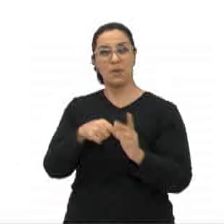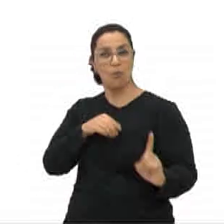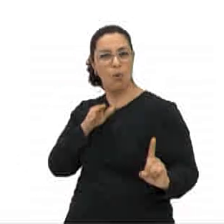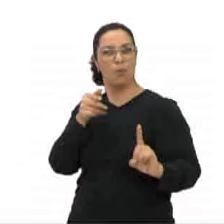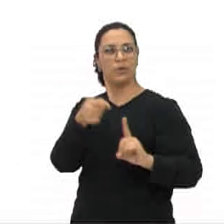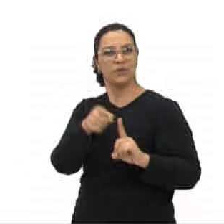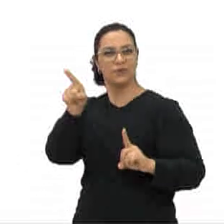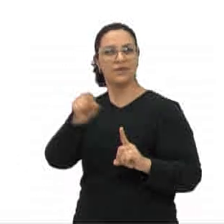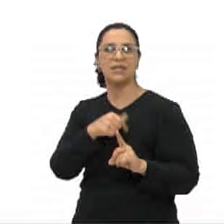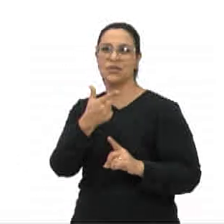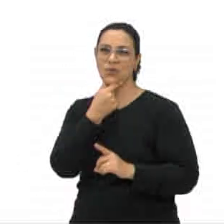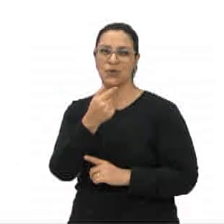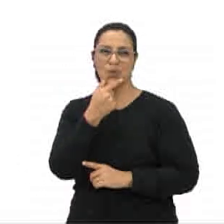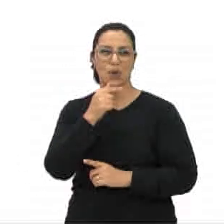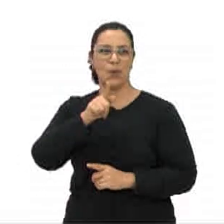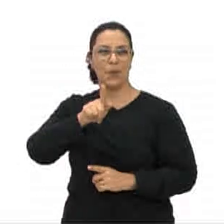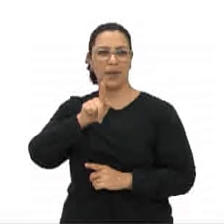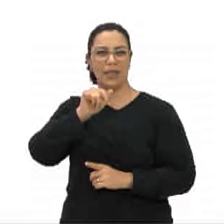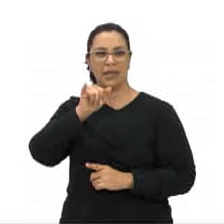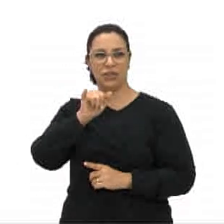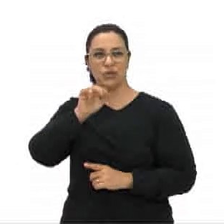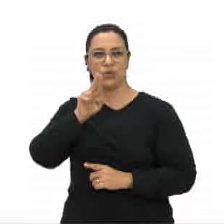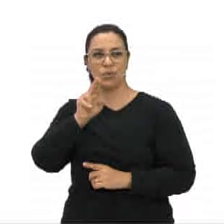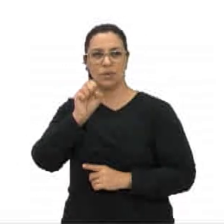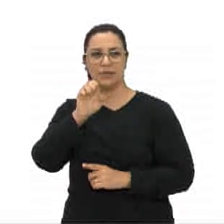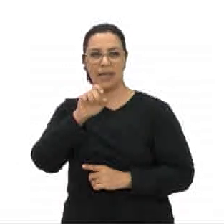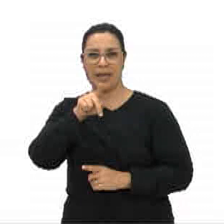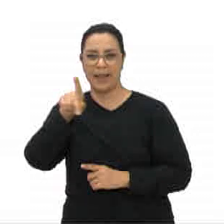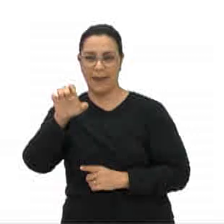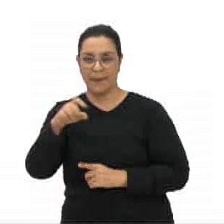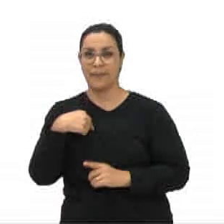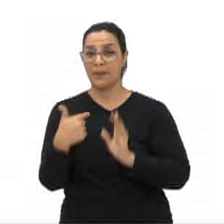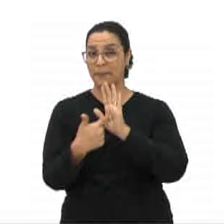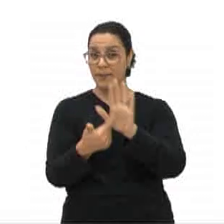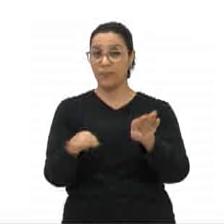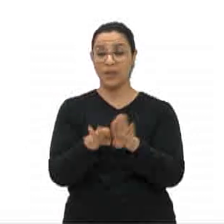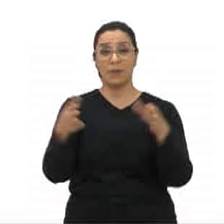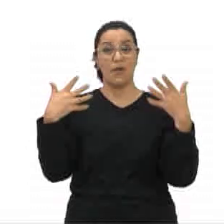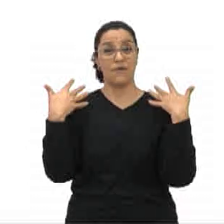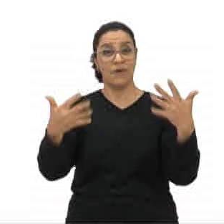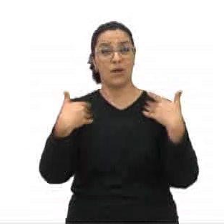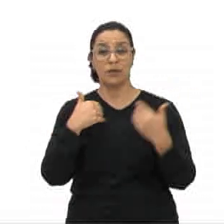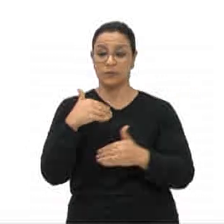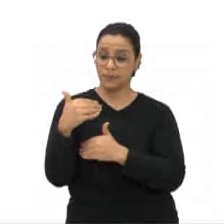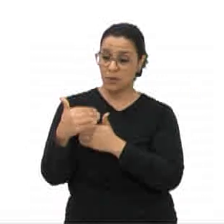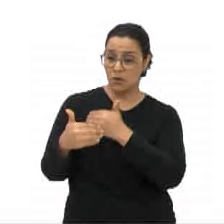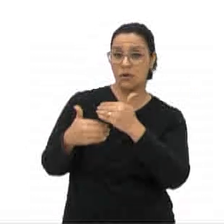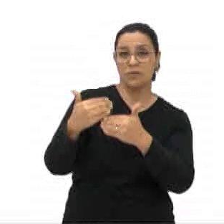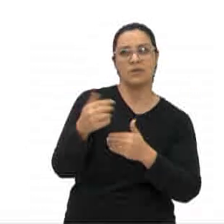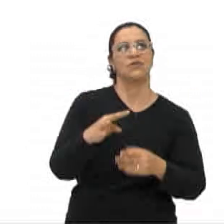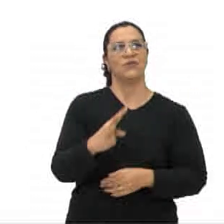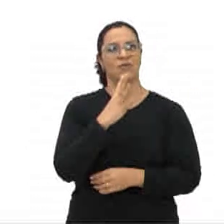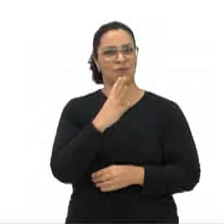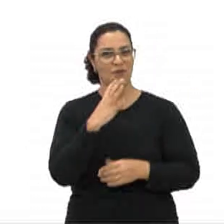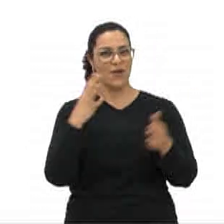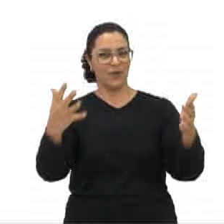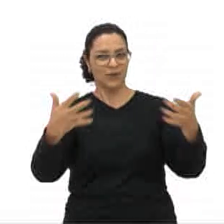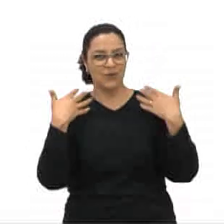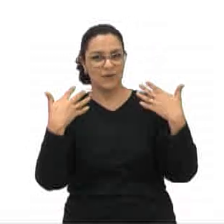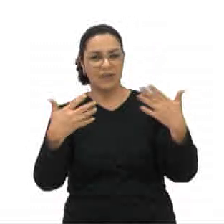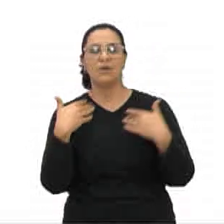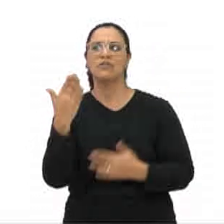de Giuseppe. Ele quer realmente mostrar a questão do verão nesse processo, e a gente conhece o verão